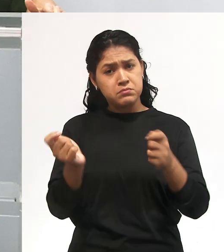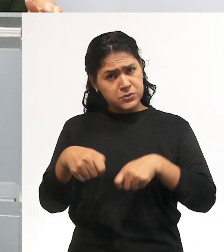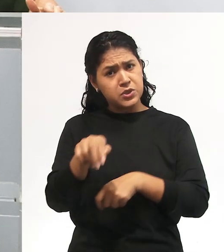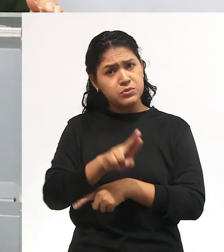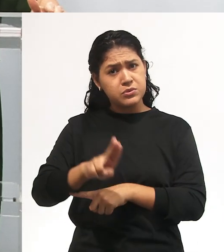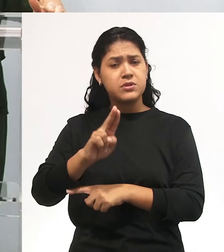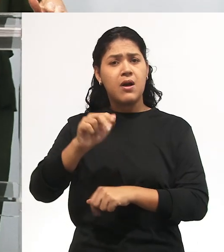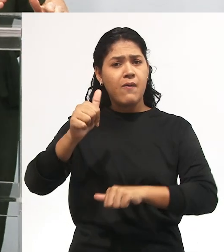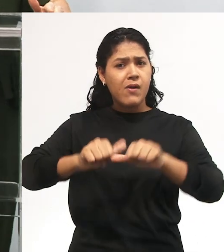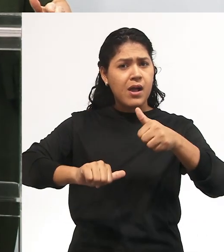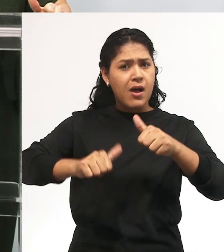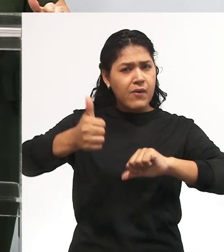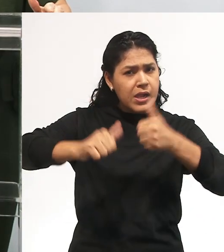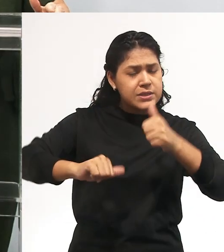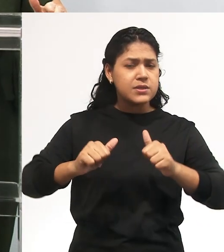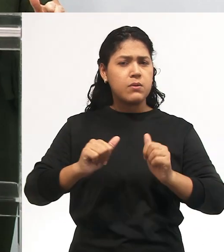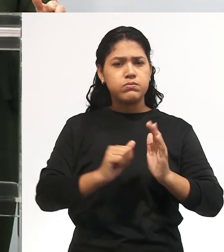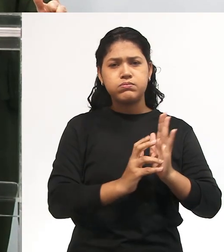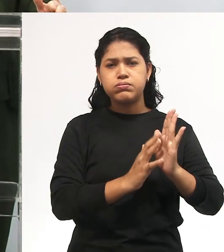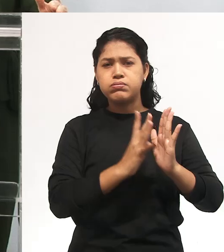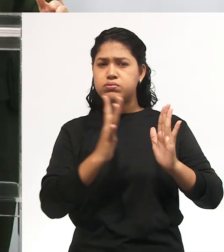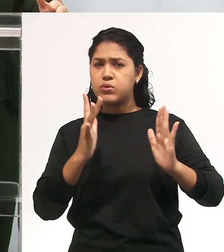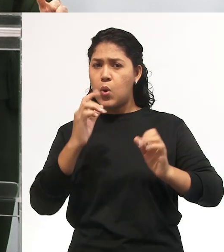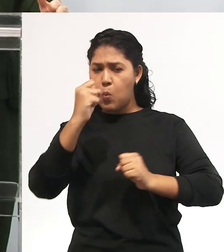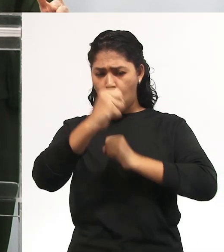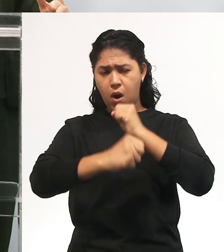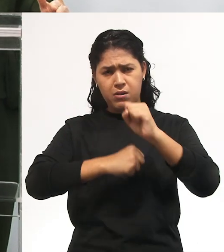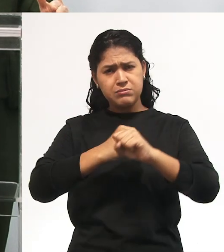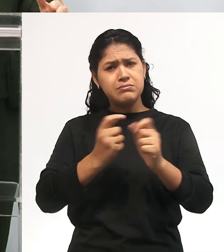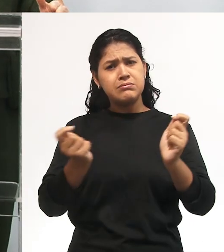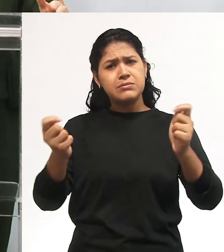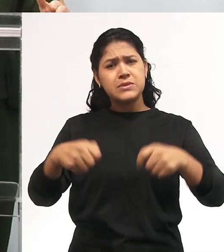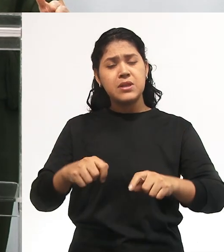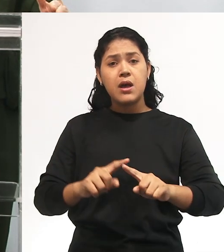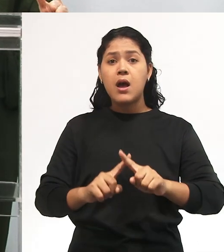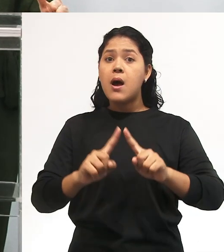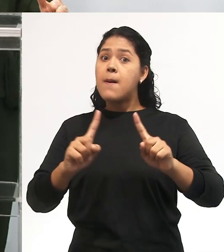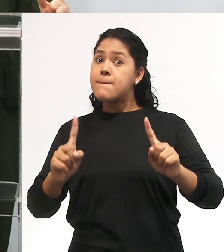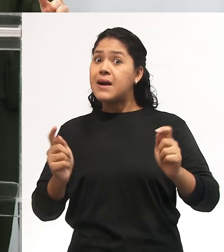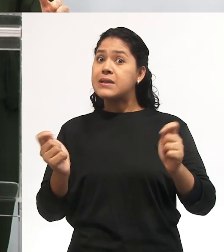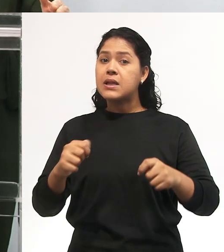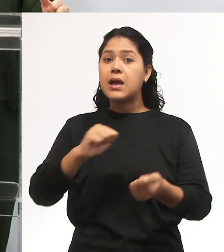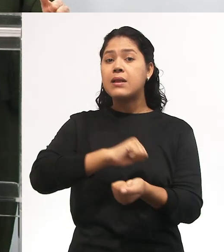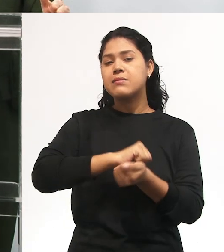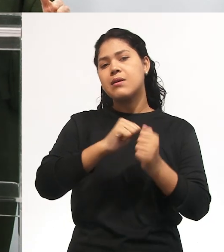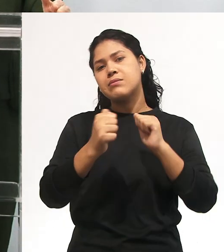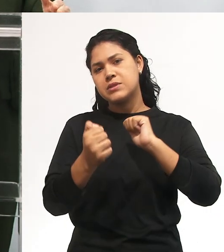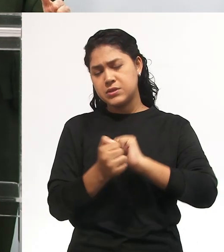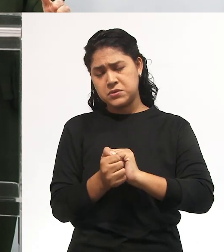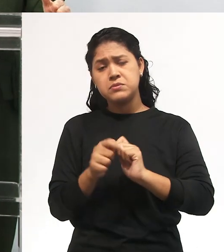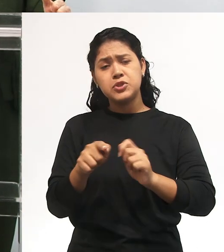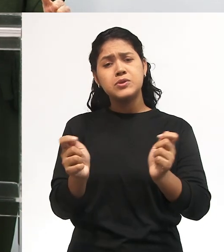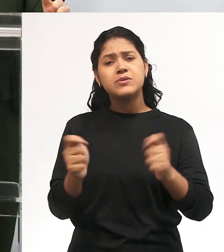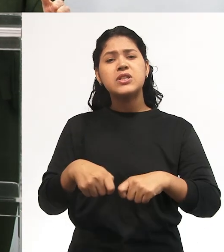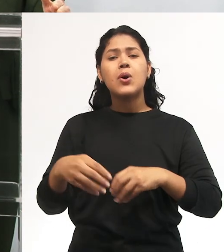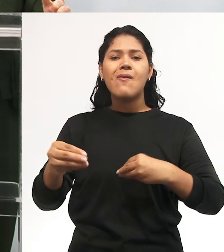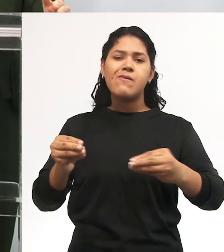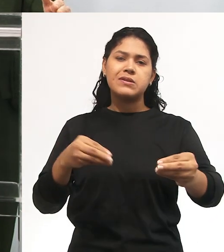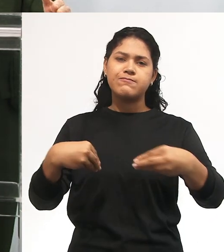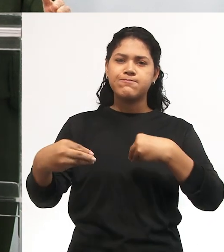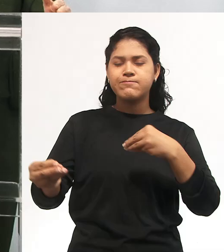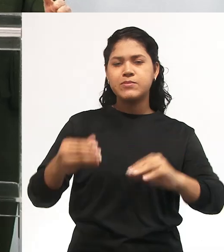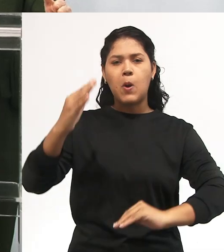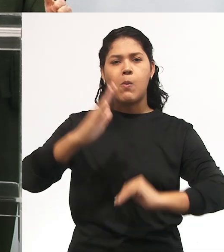do ano letivo e com finalidades diferentes. Essa é a flexibilidade que a avaliação